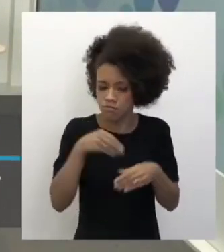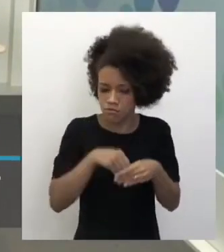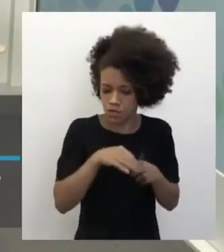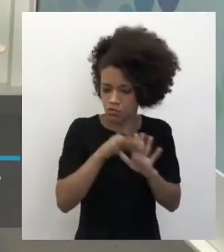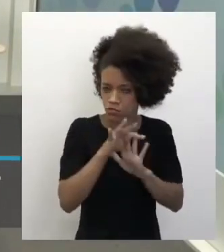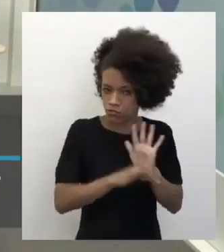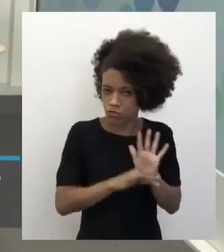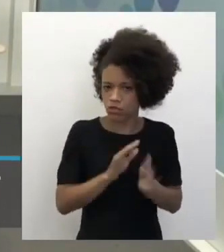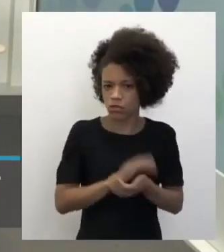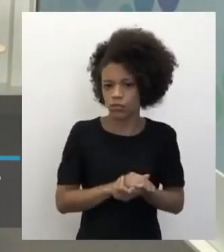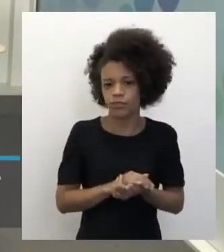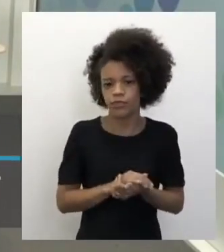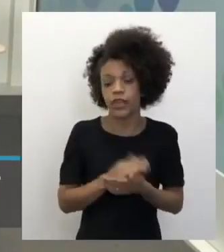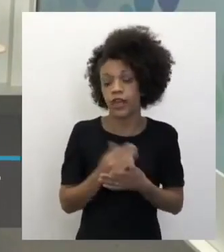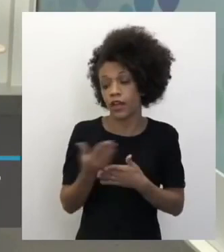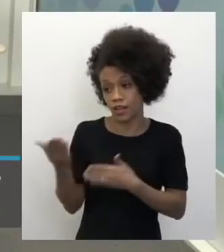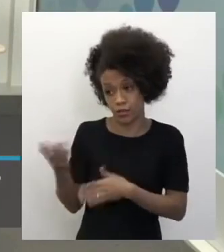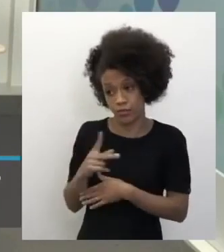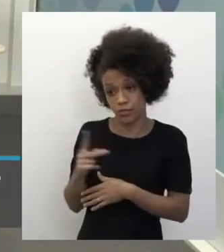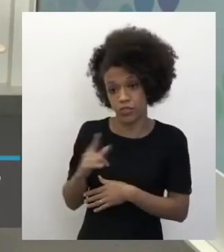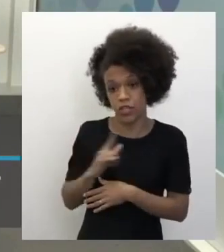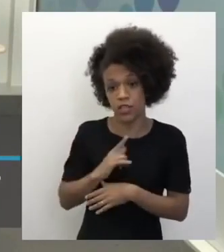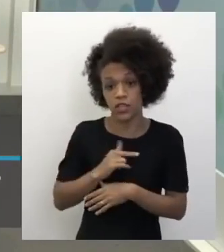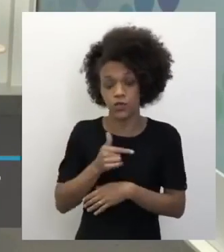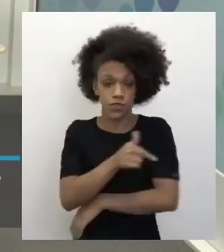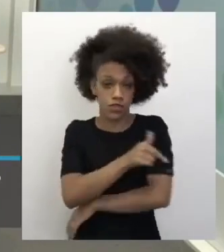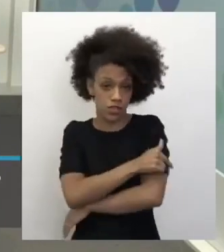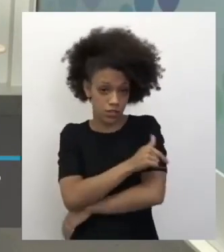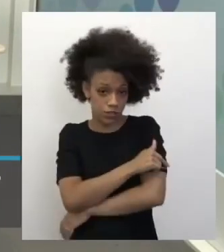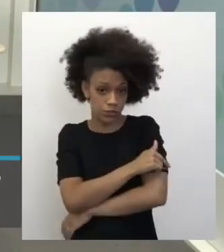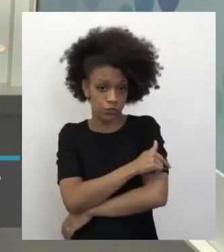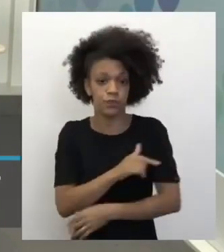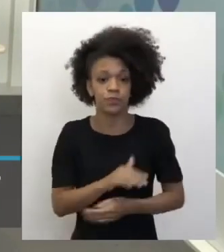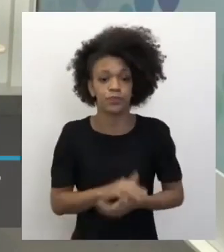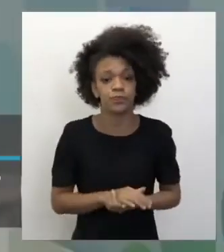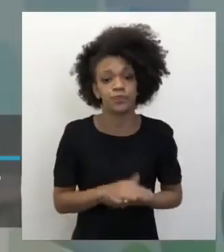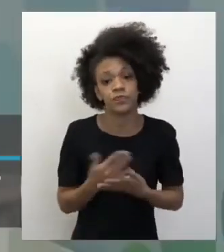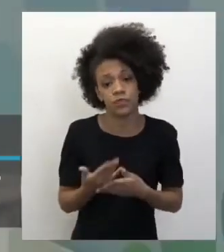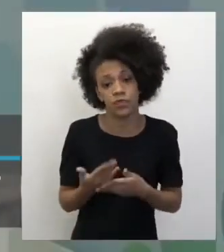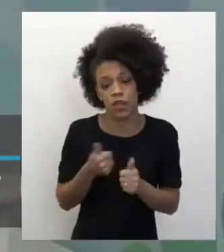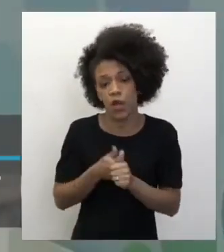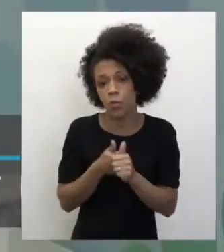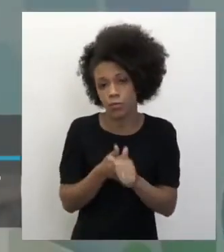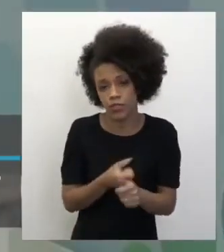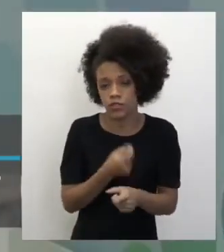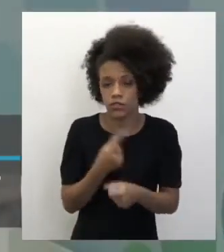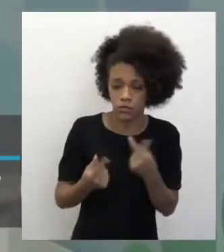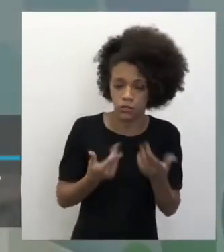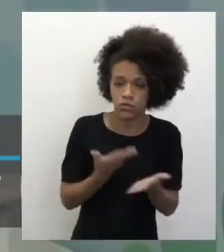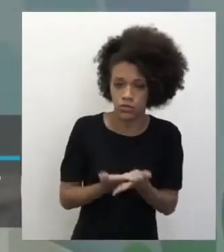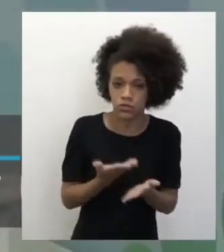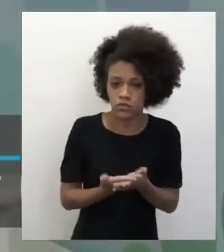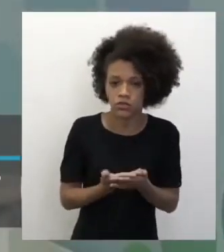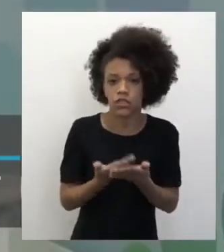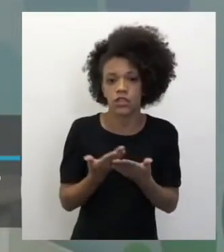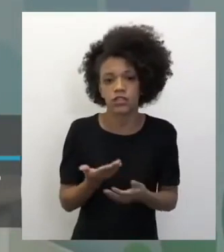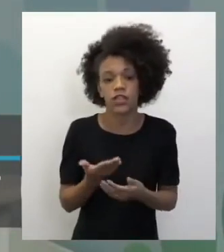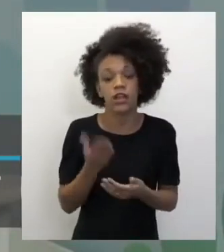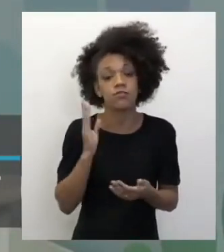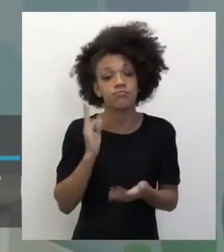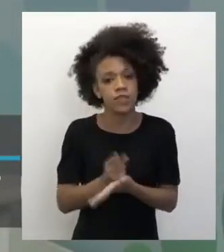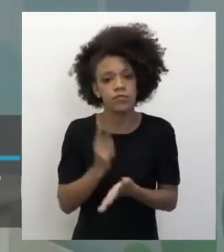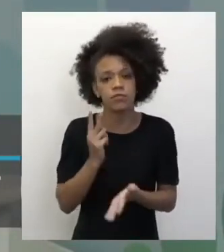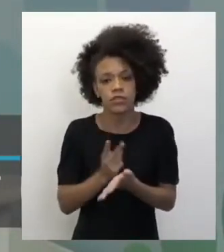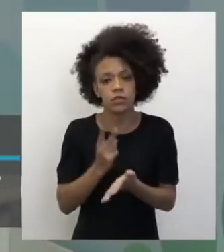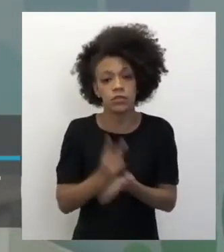Sim. A Deia, ela está com o 7º ano, eu estou acompanhando em algumas aulas, ela está pontuando bastante